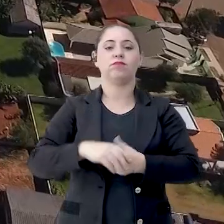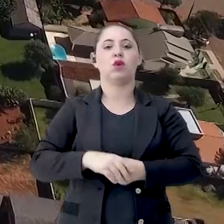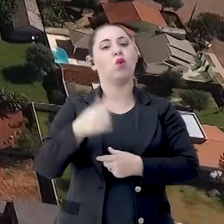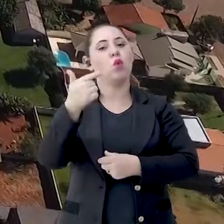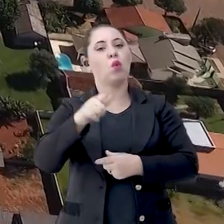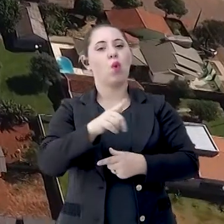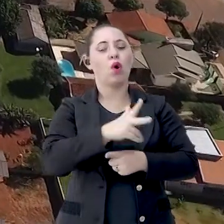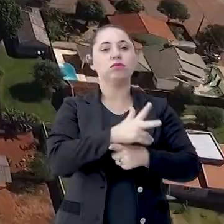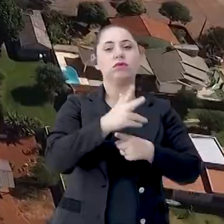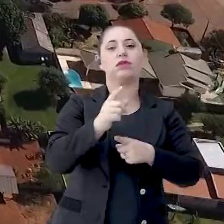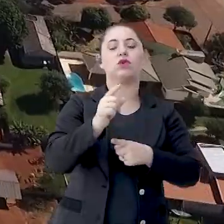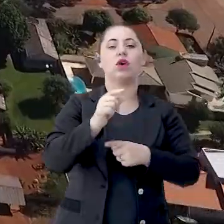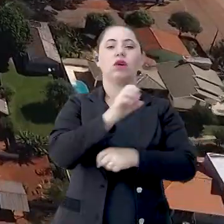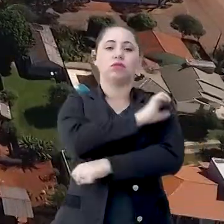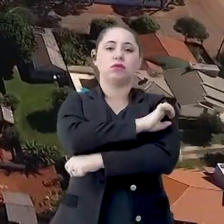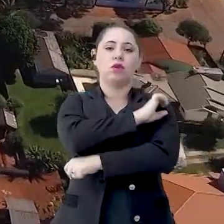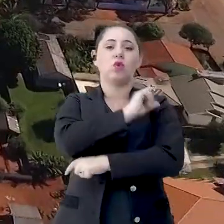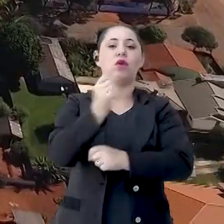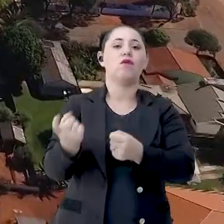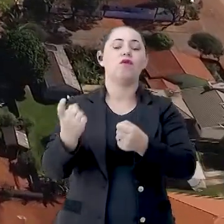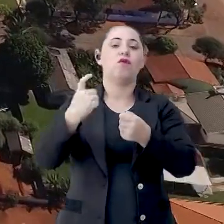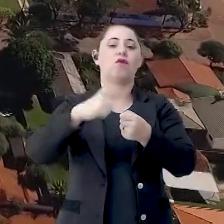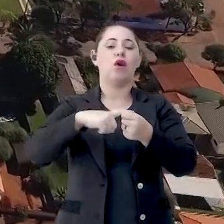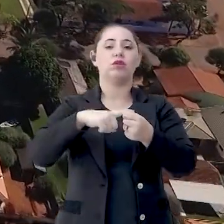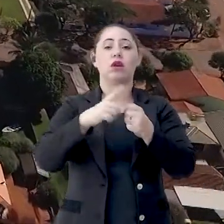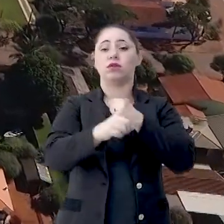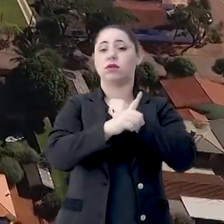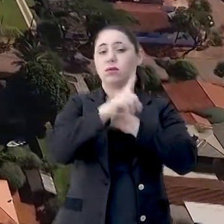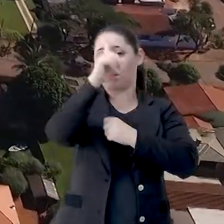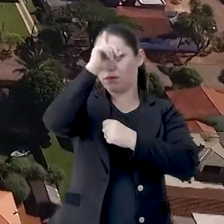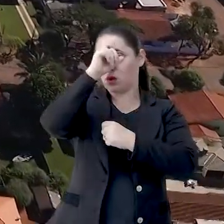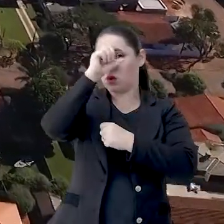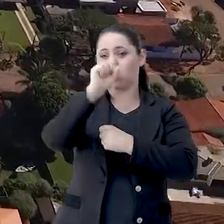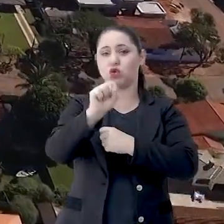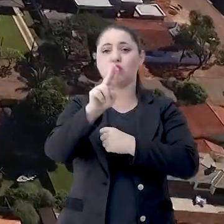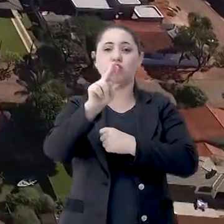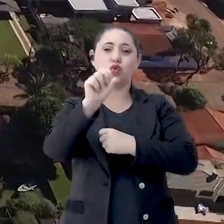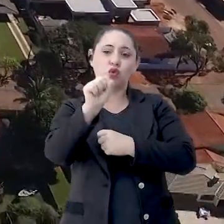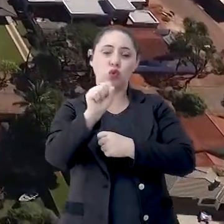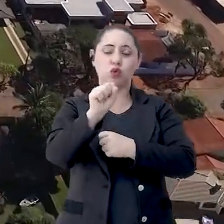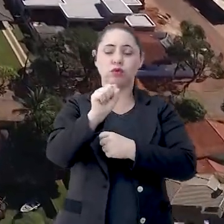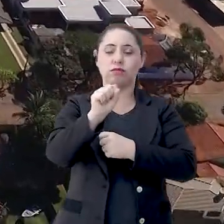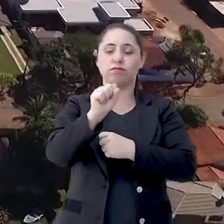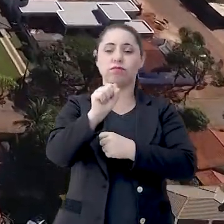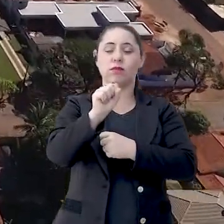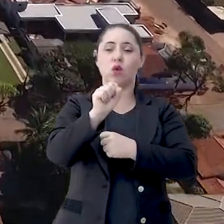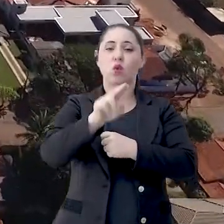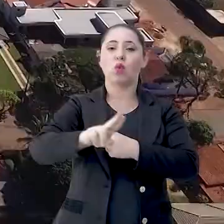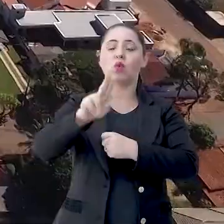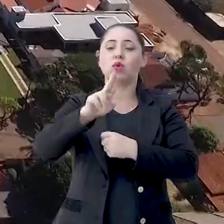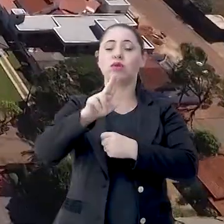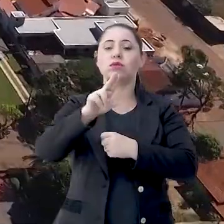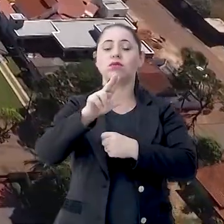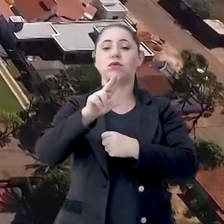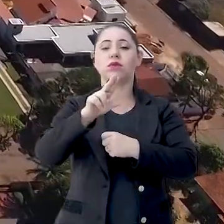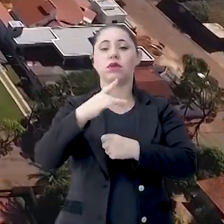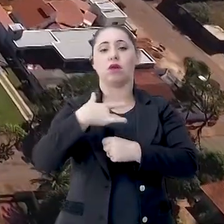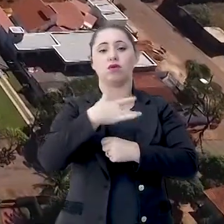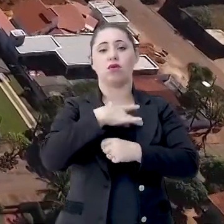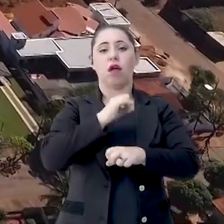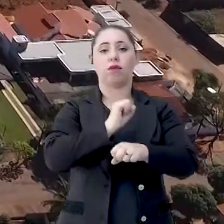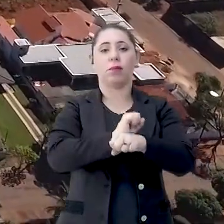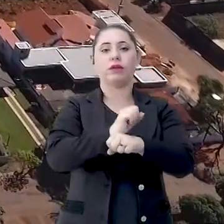A cidade de Eldorado também tem expectativa de receber financiamento para custeio nesse setor. Verba deverá